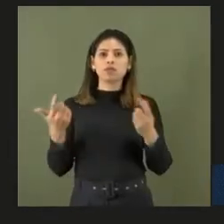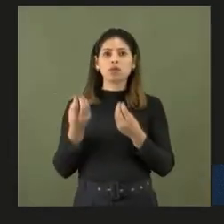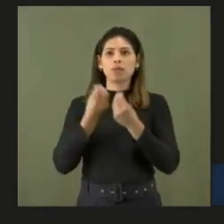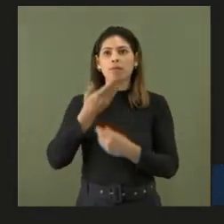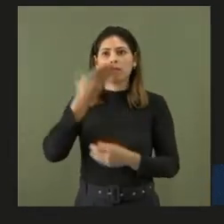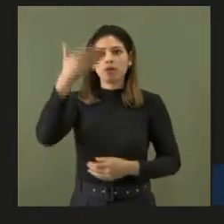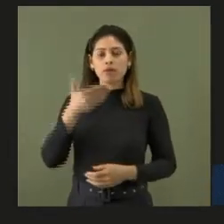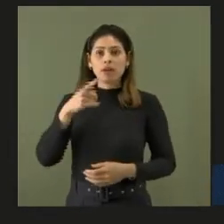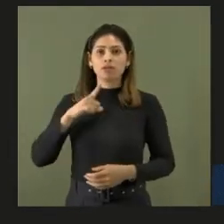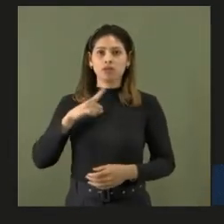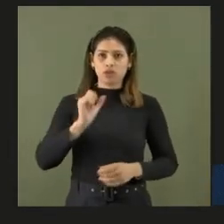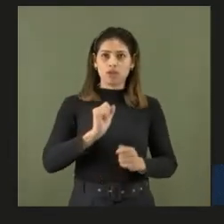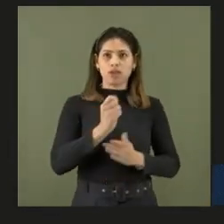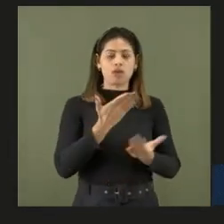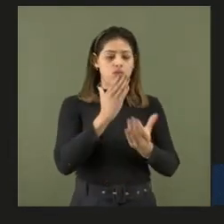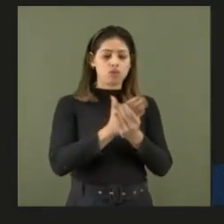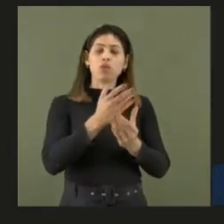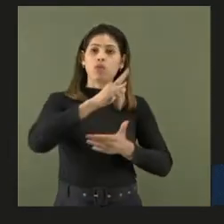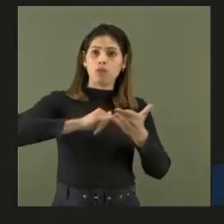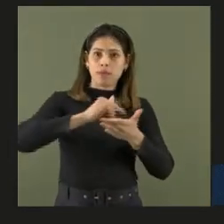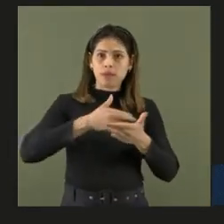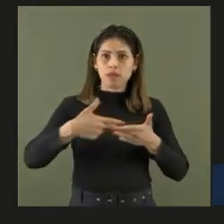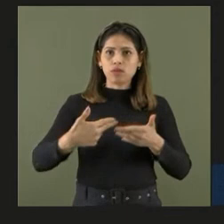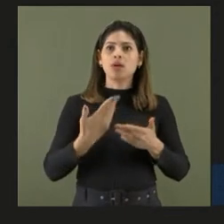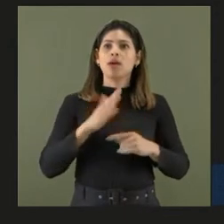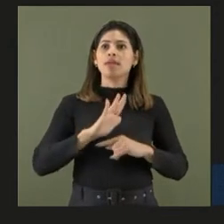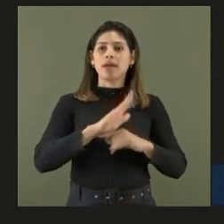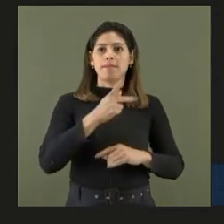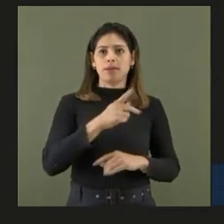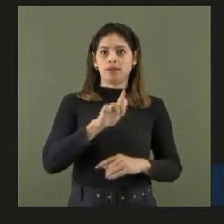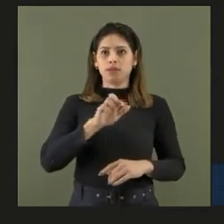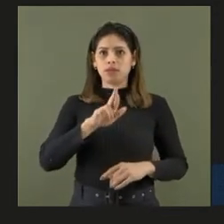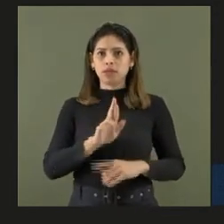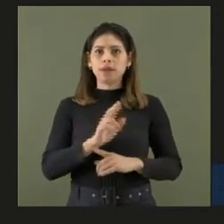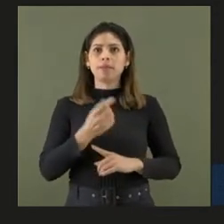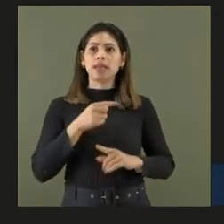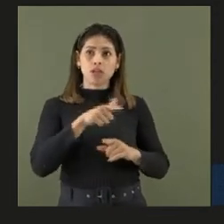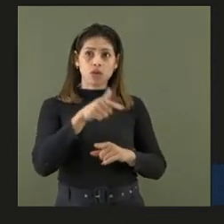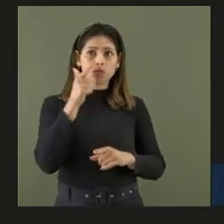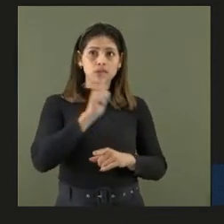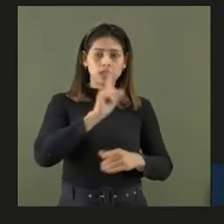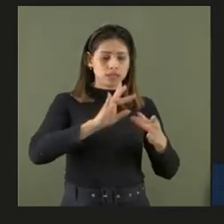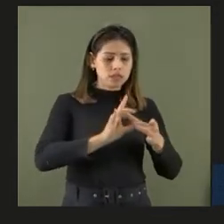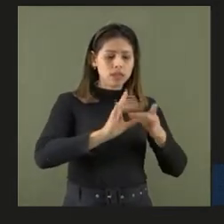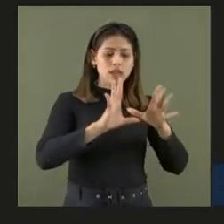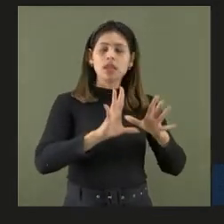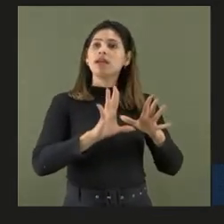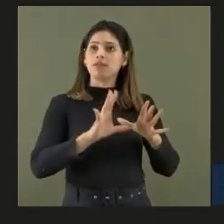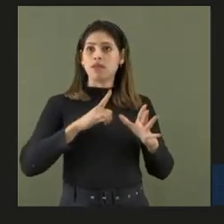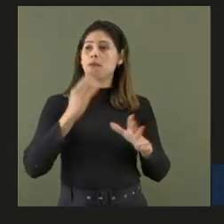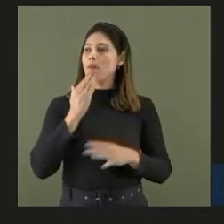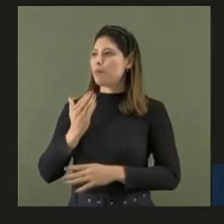parecer favorável da PGR para que respondesse em liberdade. Foram feitos 8 pedidos ao